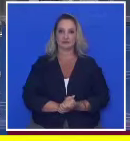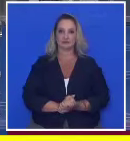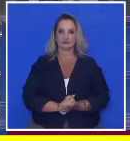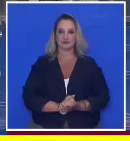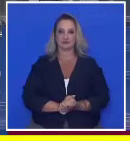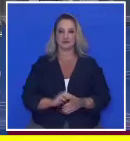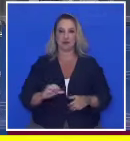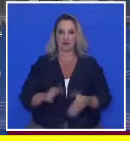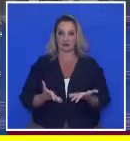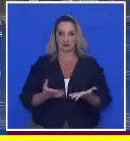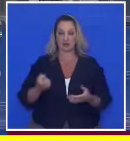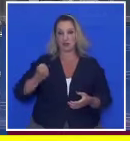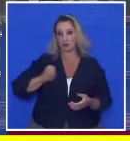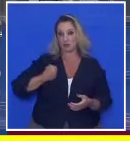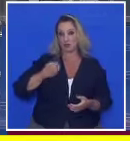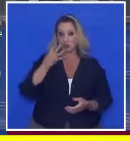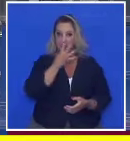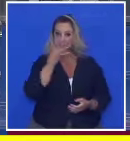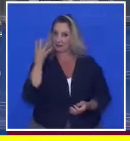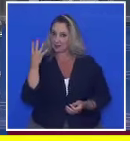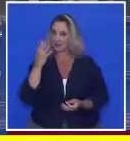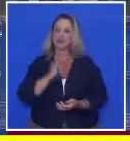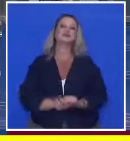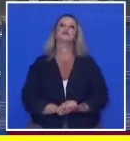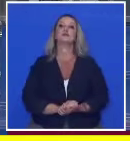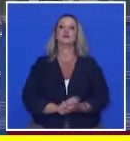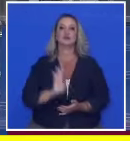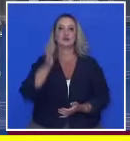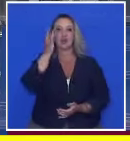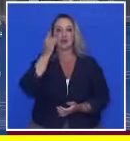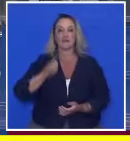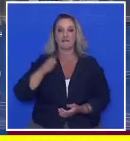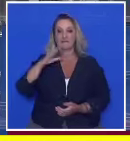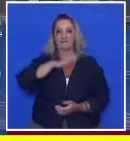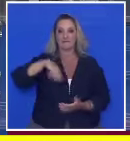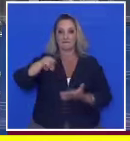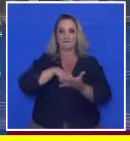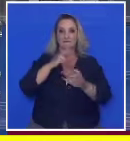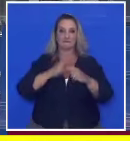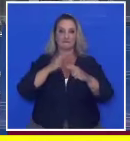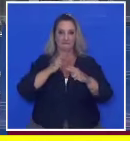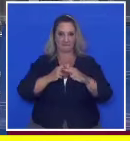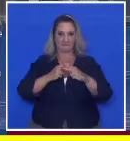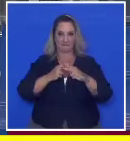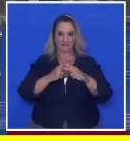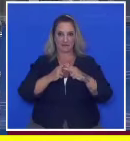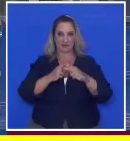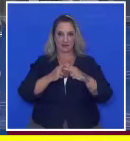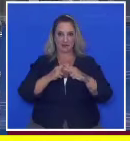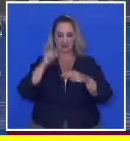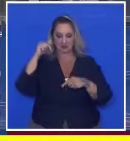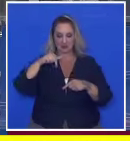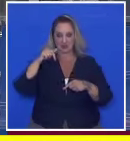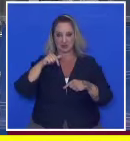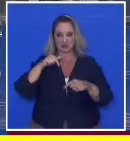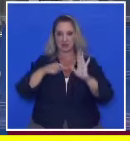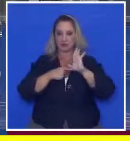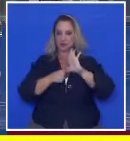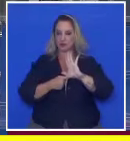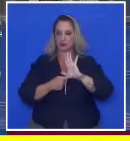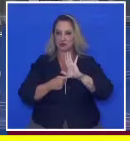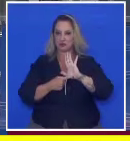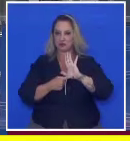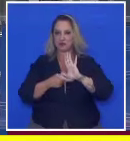Bola marrom número 44. Estamos ao vivo do Espaço Loterias Caixa, diretamente para